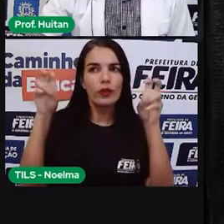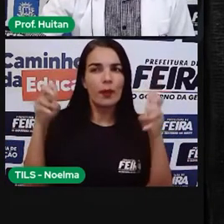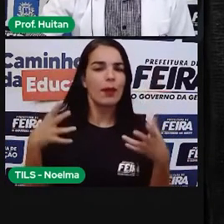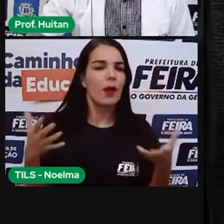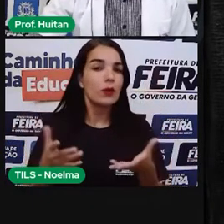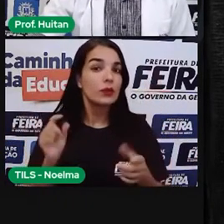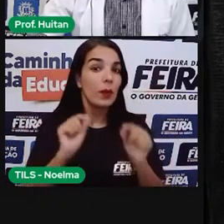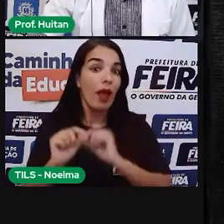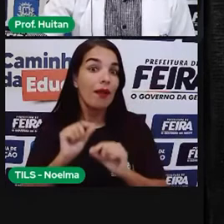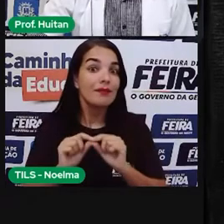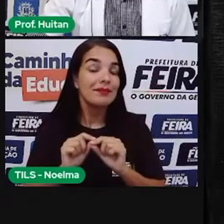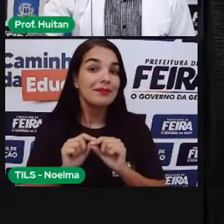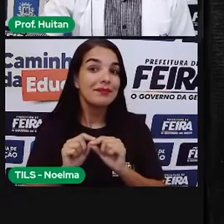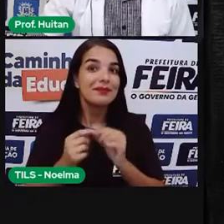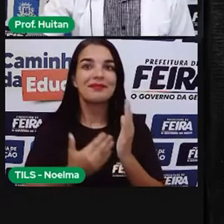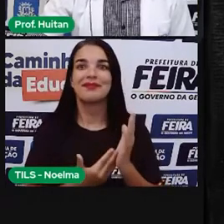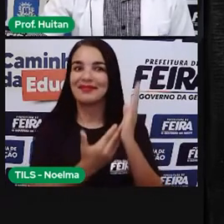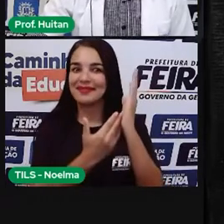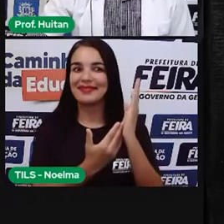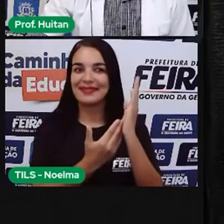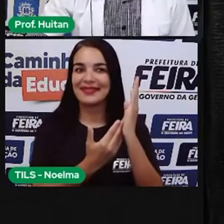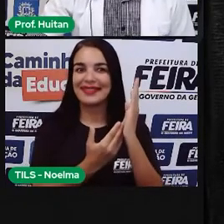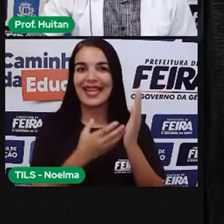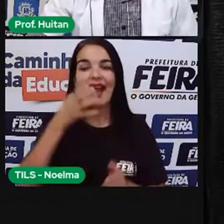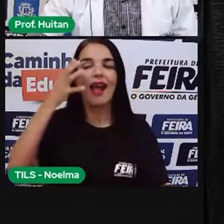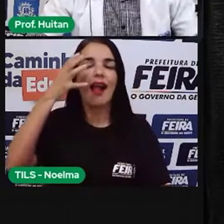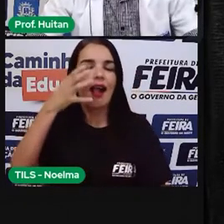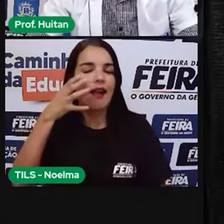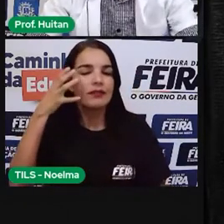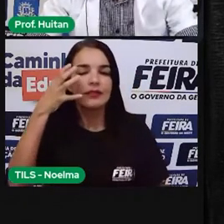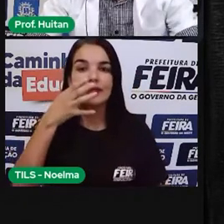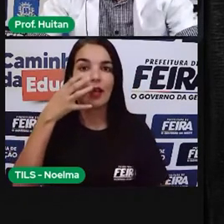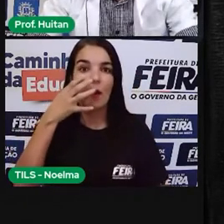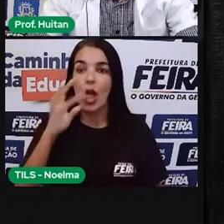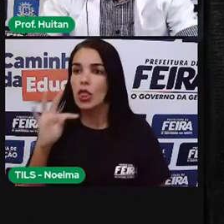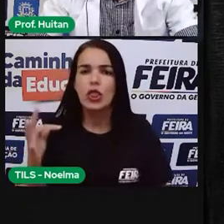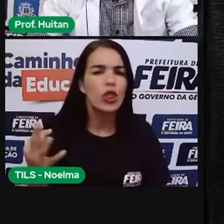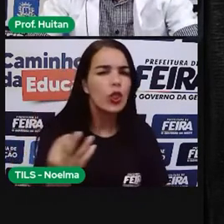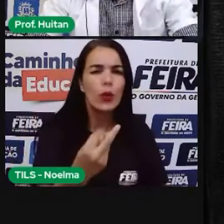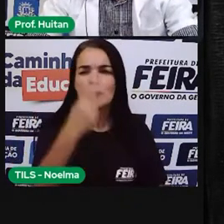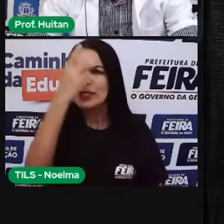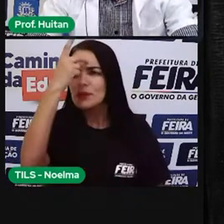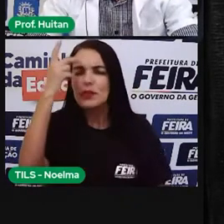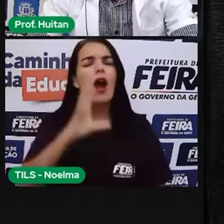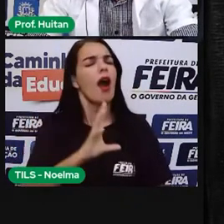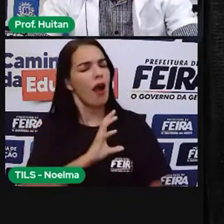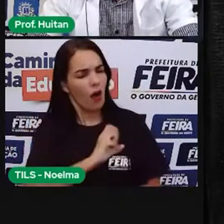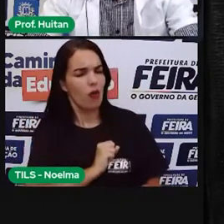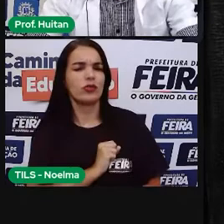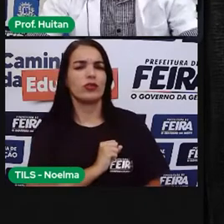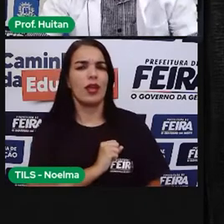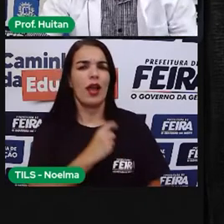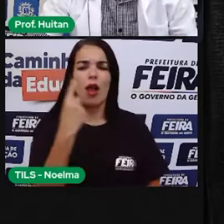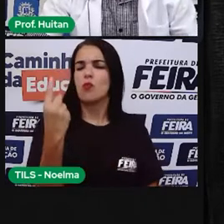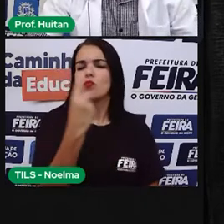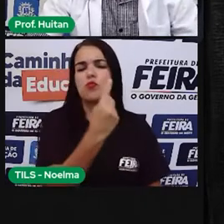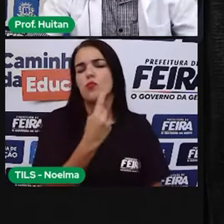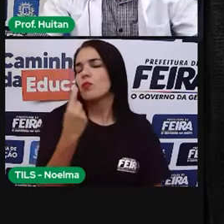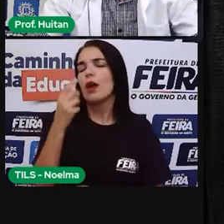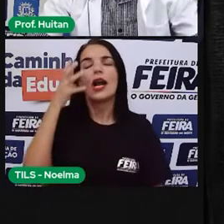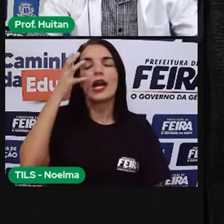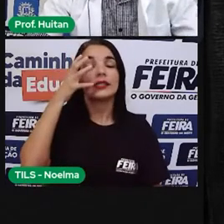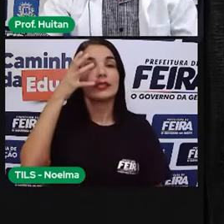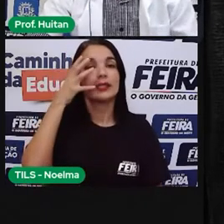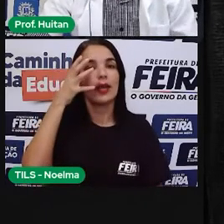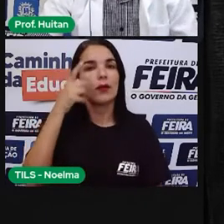textual? A canção. Todo mundo é apaixonado por uma canção. Ou não? Quem não gosta de ouvir